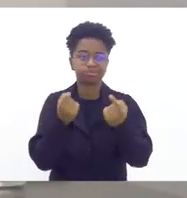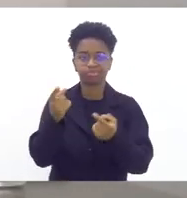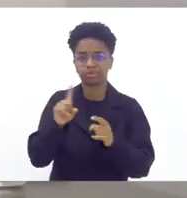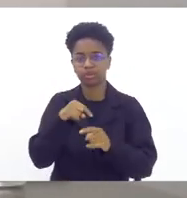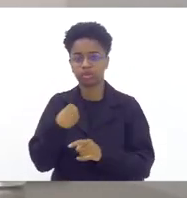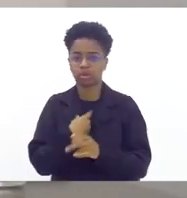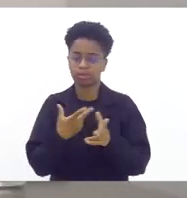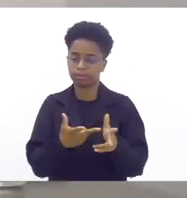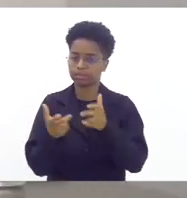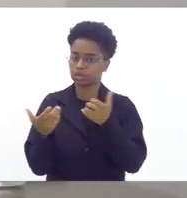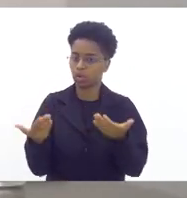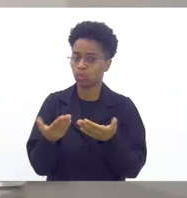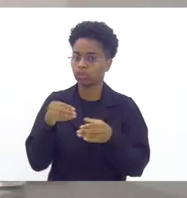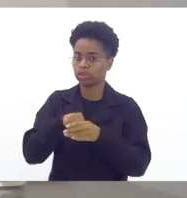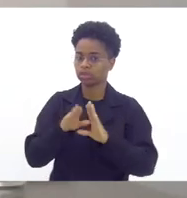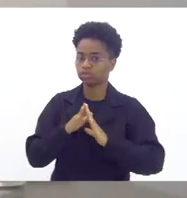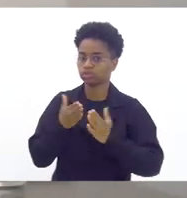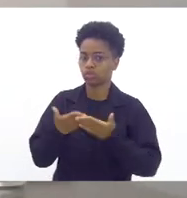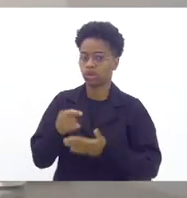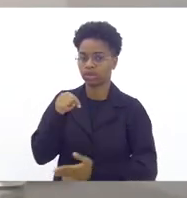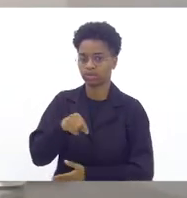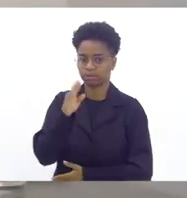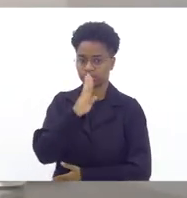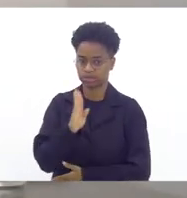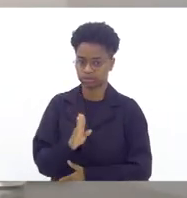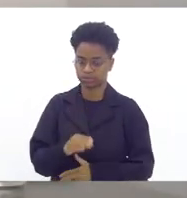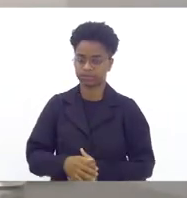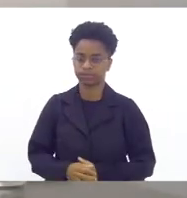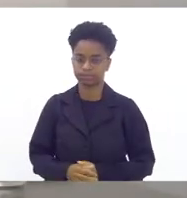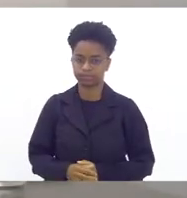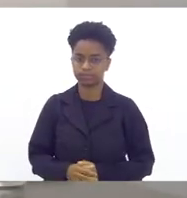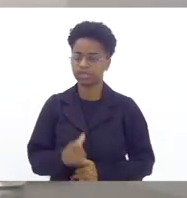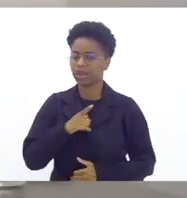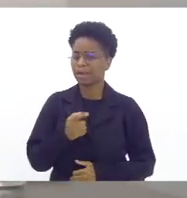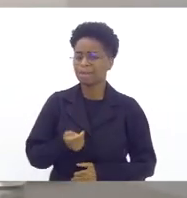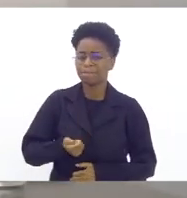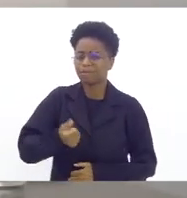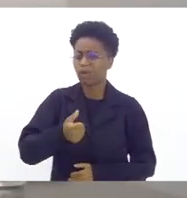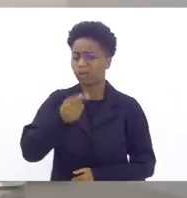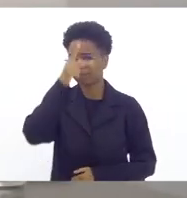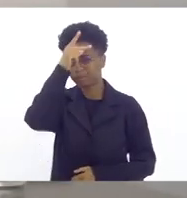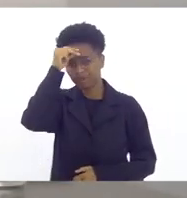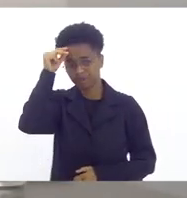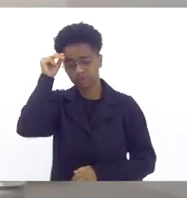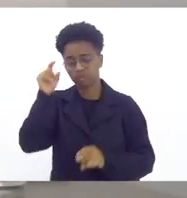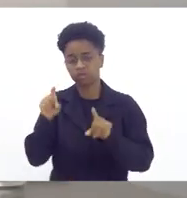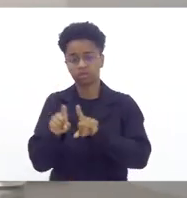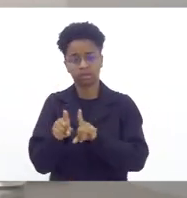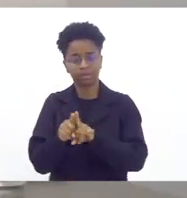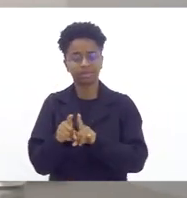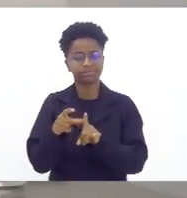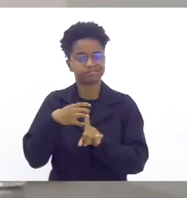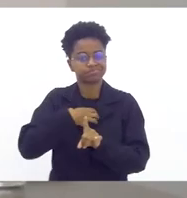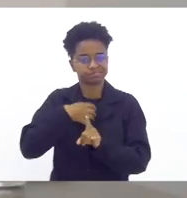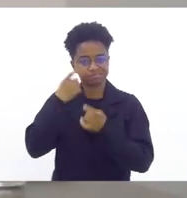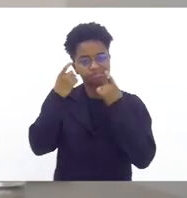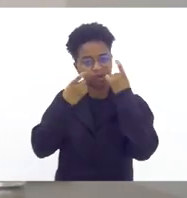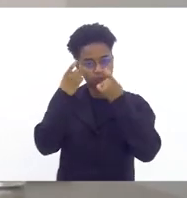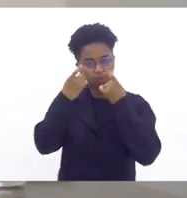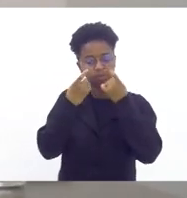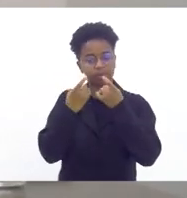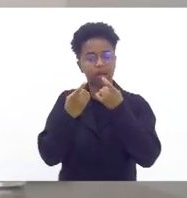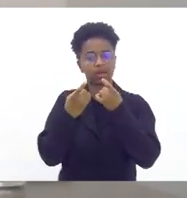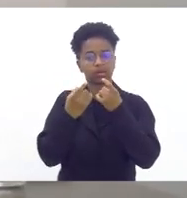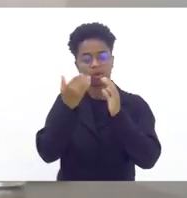hoje na escola brasileira. São poucas as prefeituras também que se preocupam em implementar essa